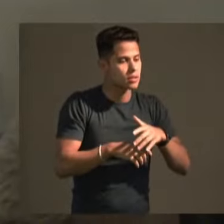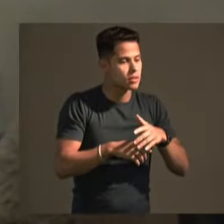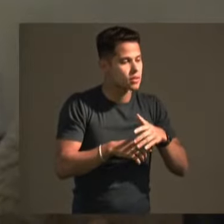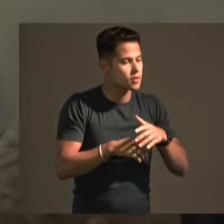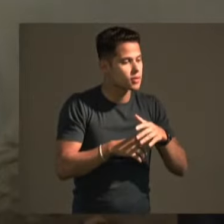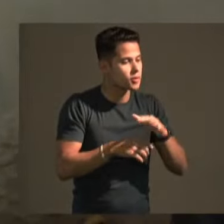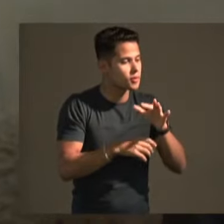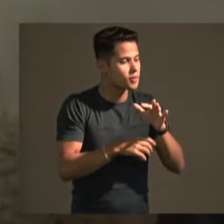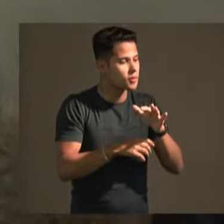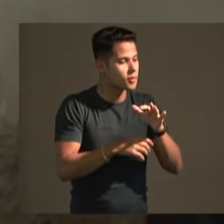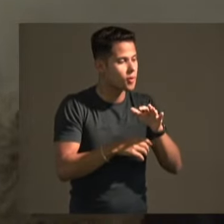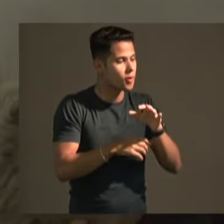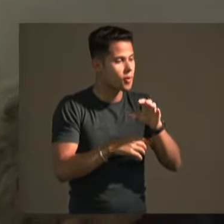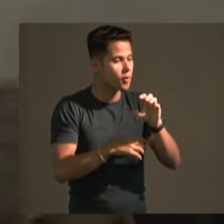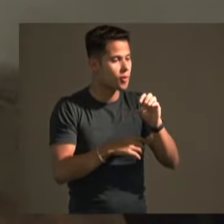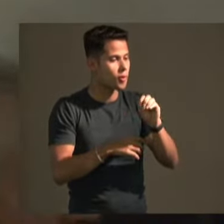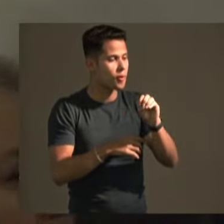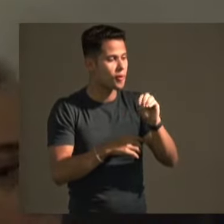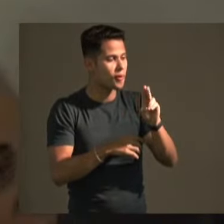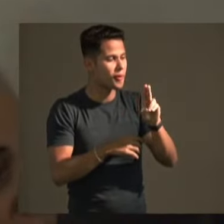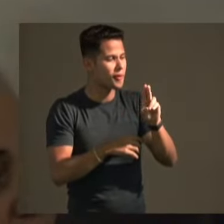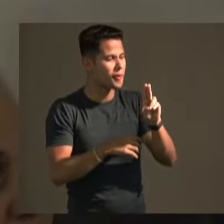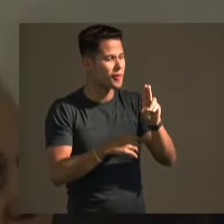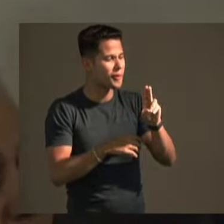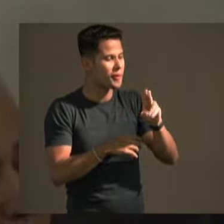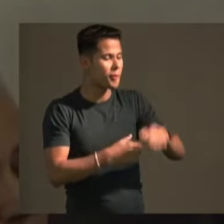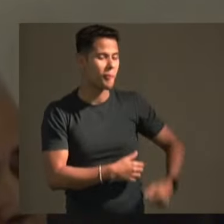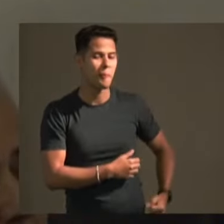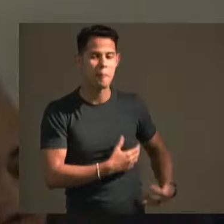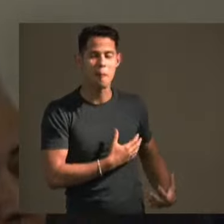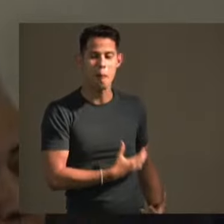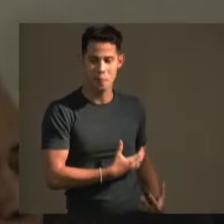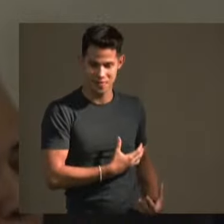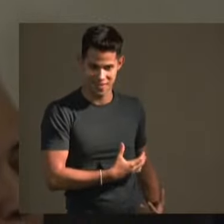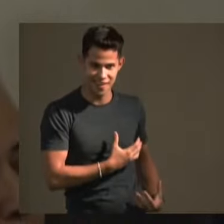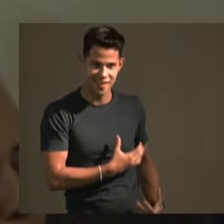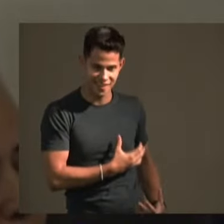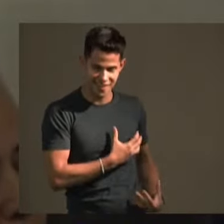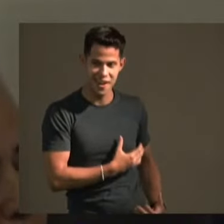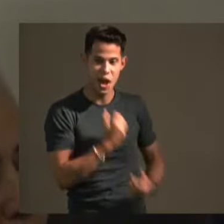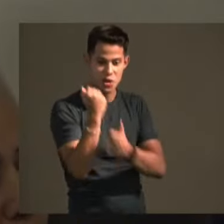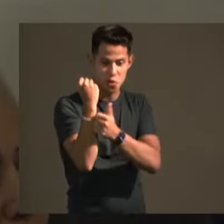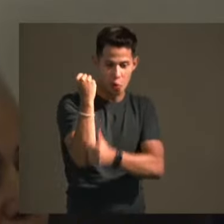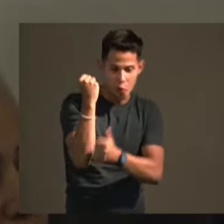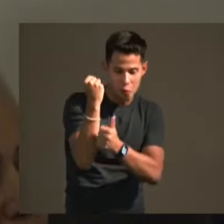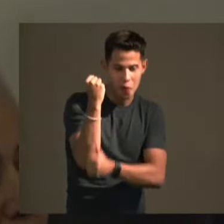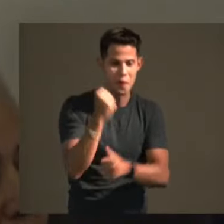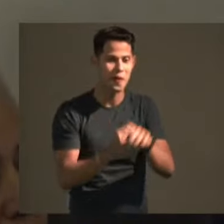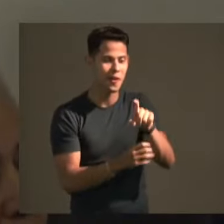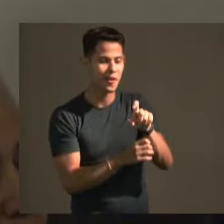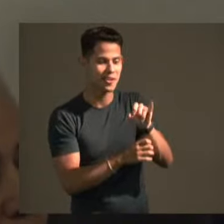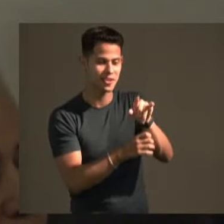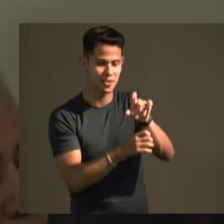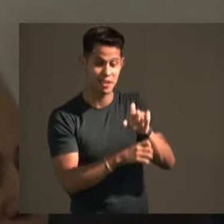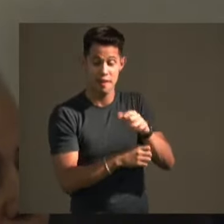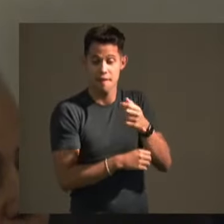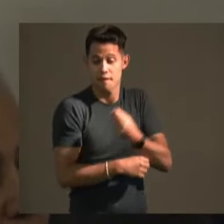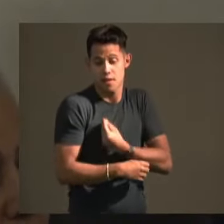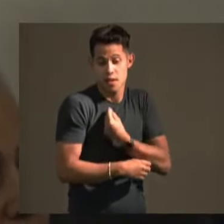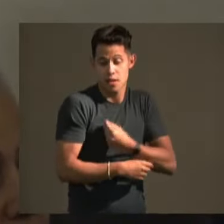fazer a limpeza das suas bolsas e conseguir continuar a sua vida normal, na viagem, em